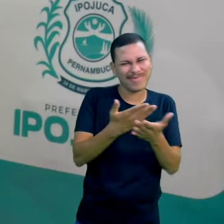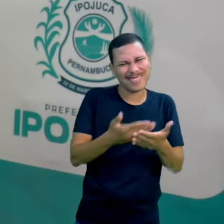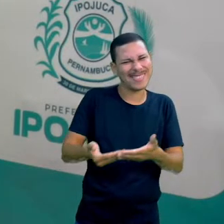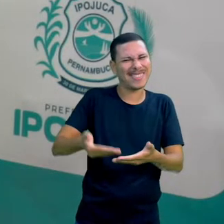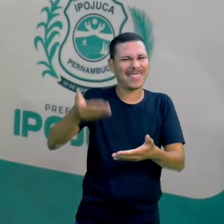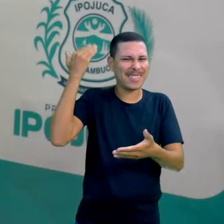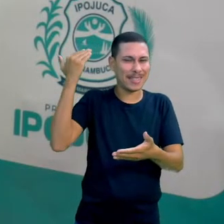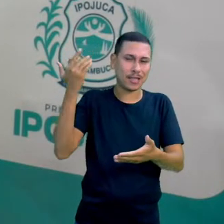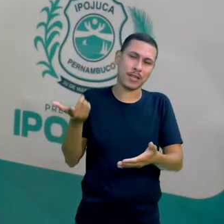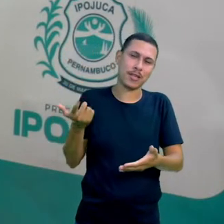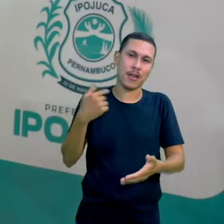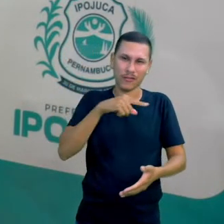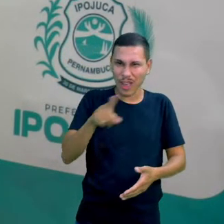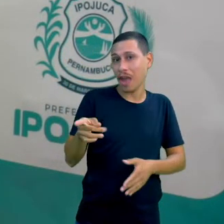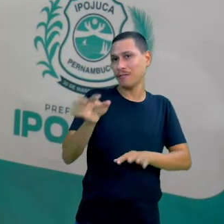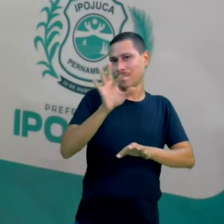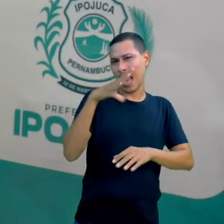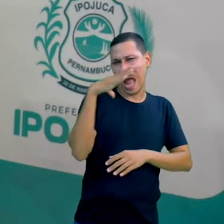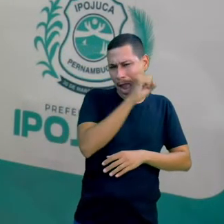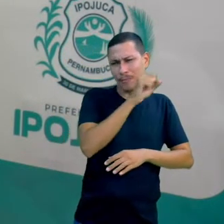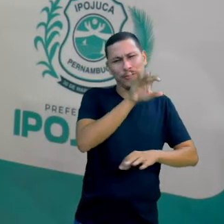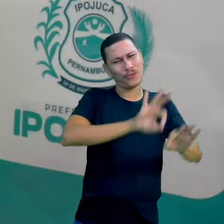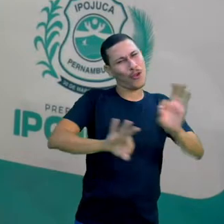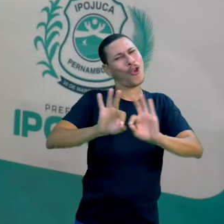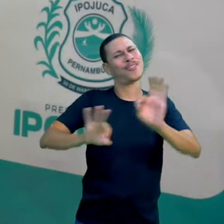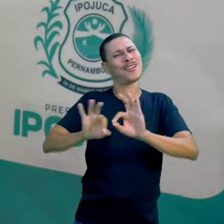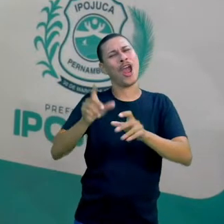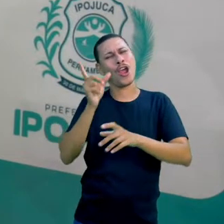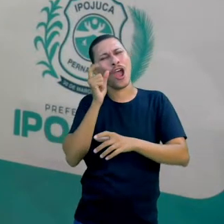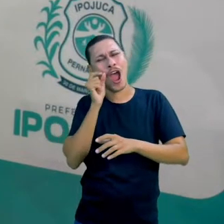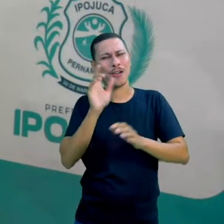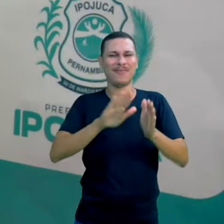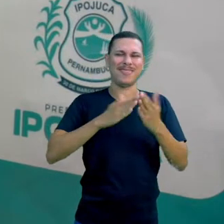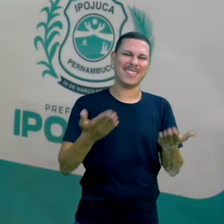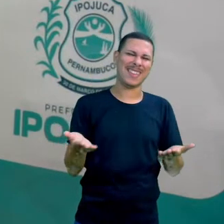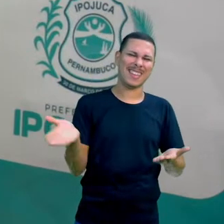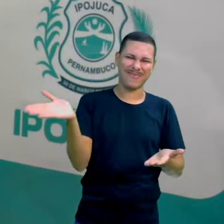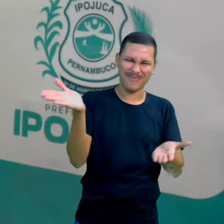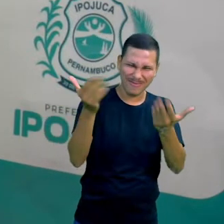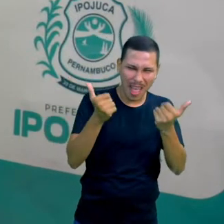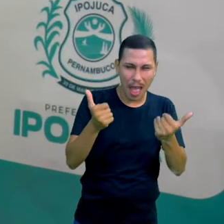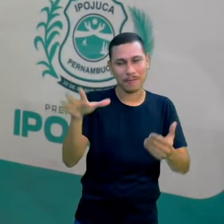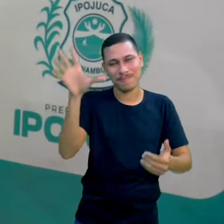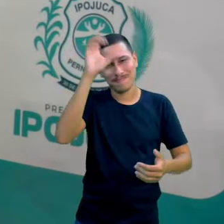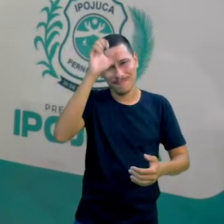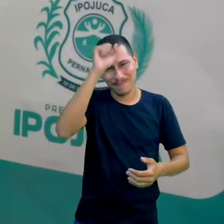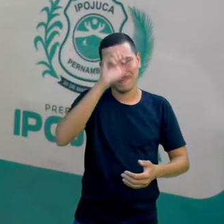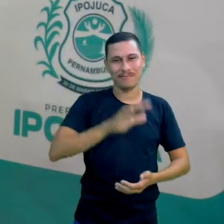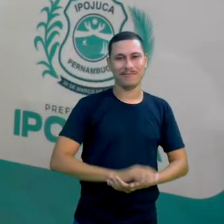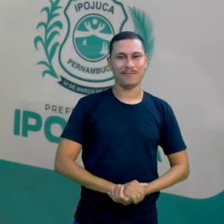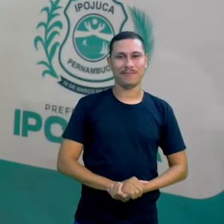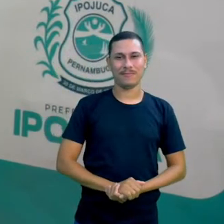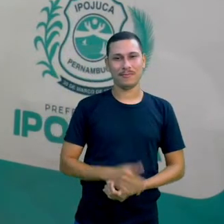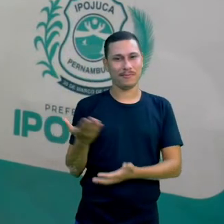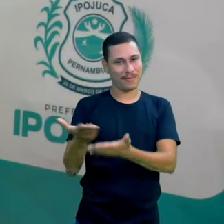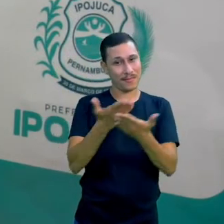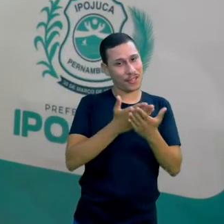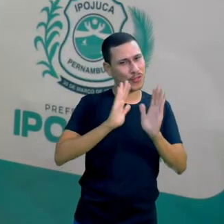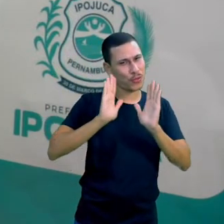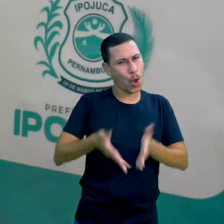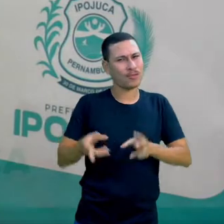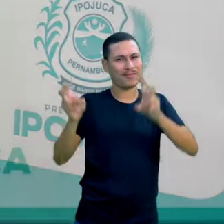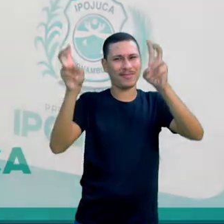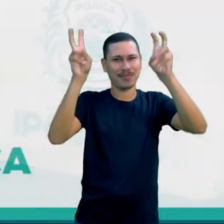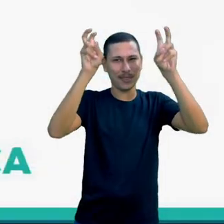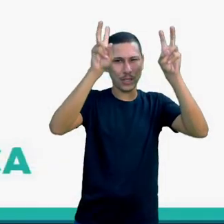aulas. Não perca tempo, pegue seu lápis, o caderno e vamos estudar! A aula de hoje é